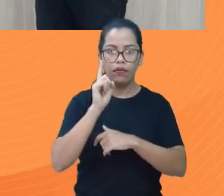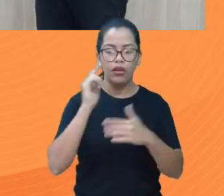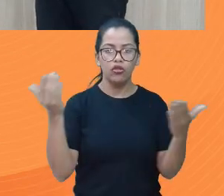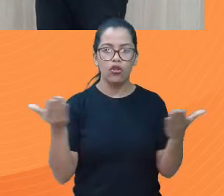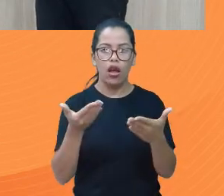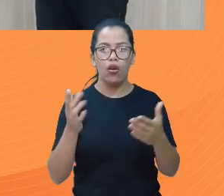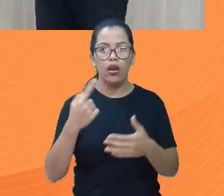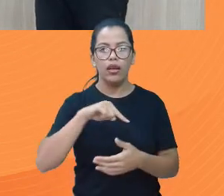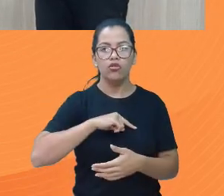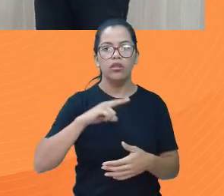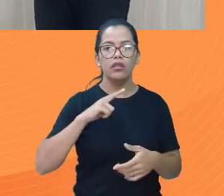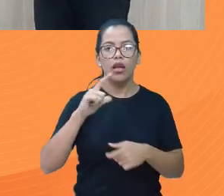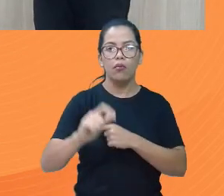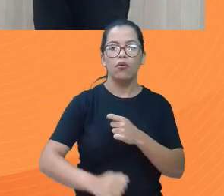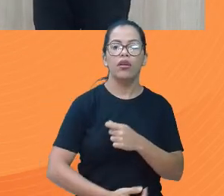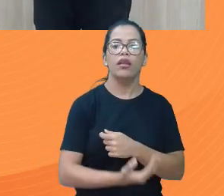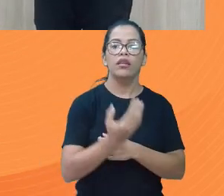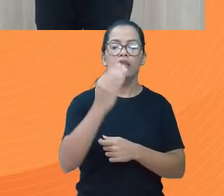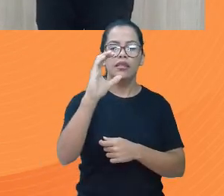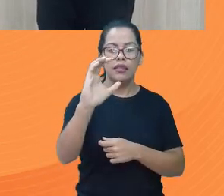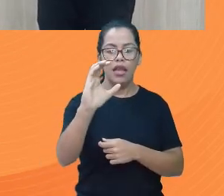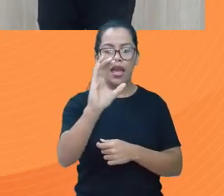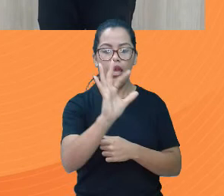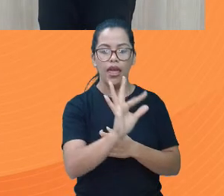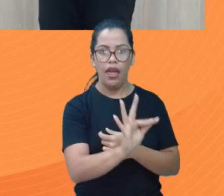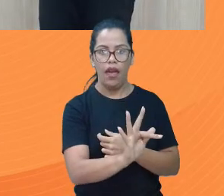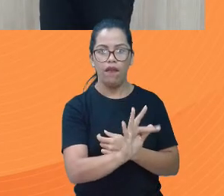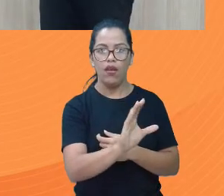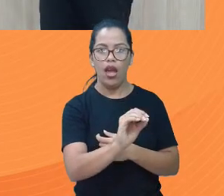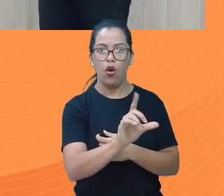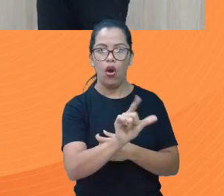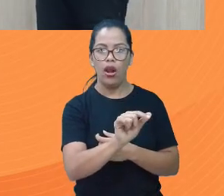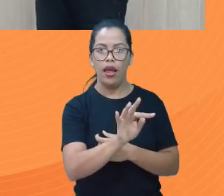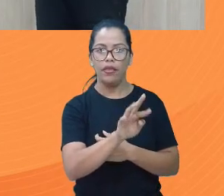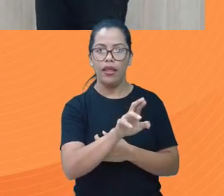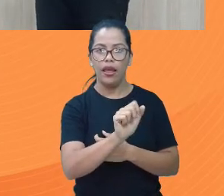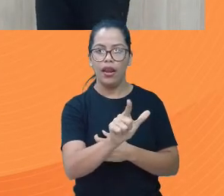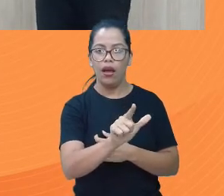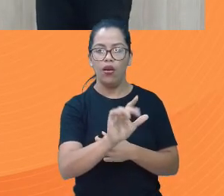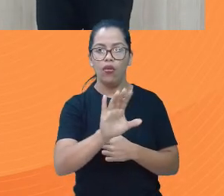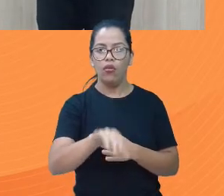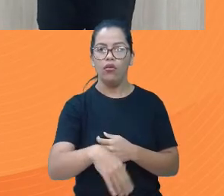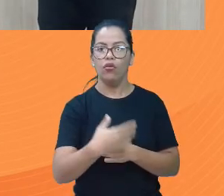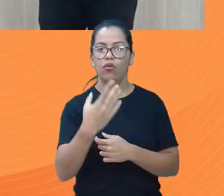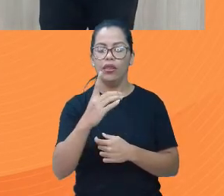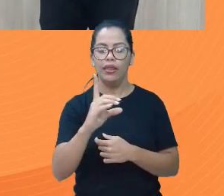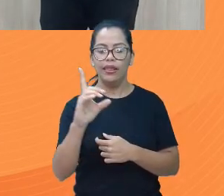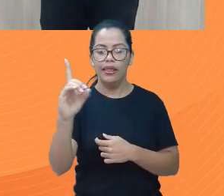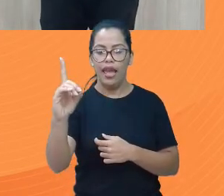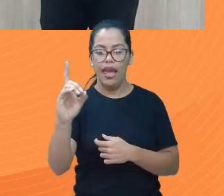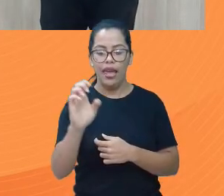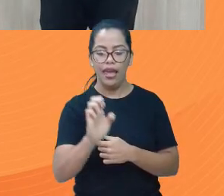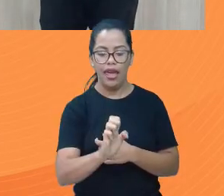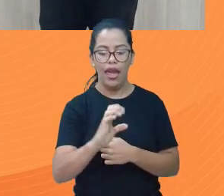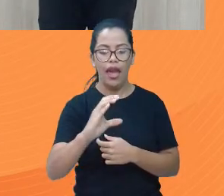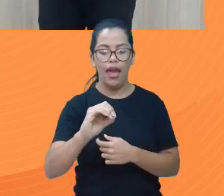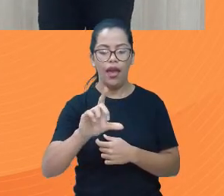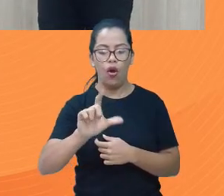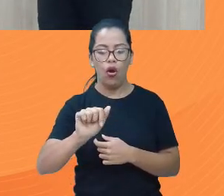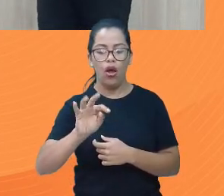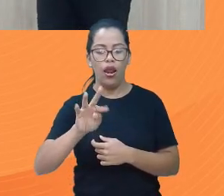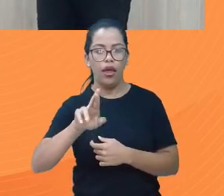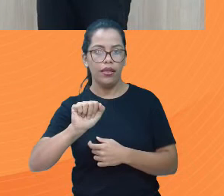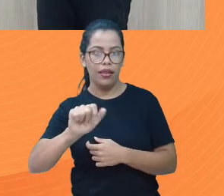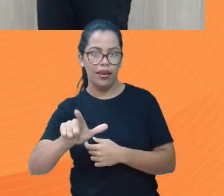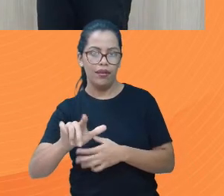ângulo C com o ângulo F, ele é colateral, o ângulo D com o ângulo E, ele é colateral. Então, olha o que eu vou fazer